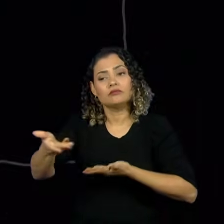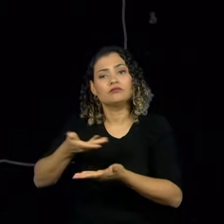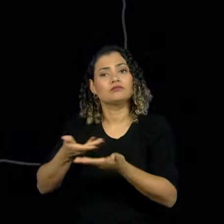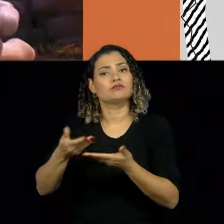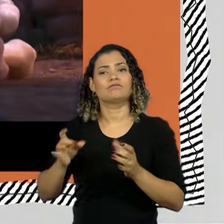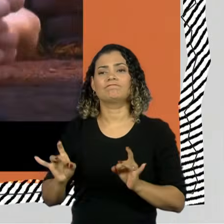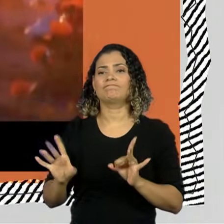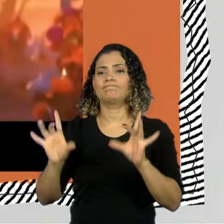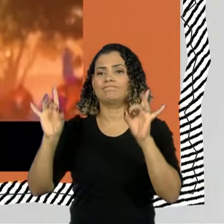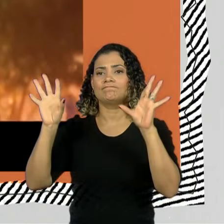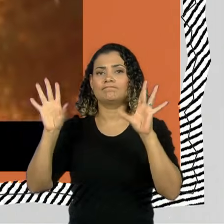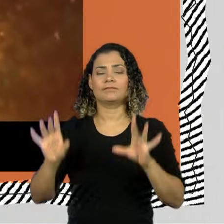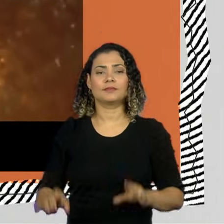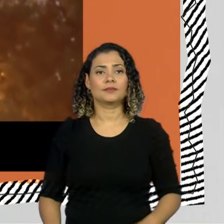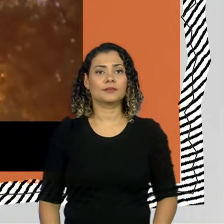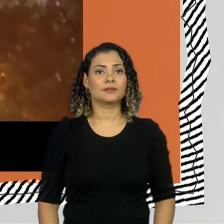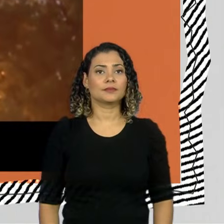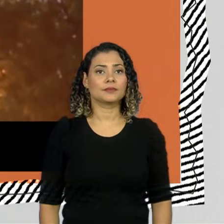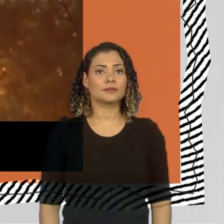valiosa.